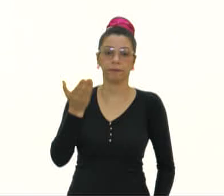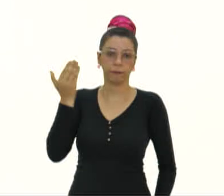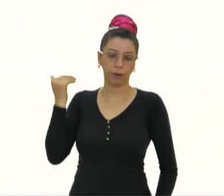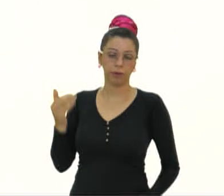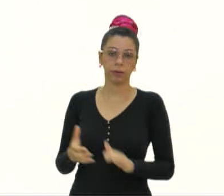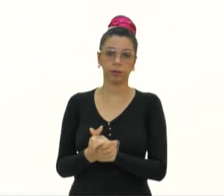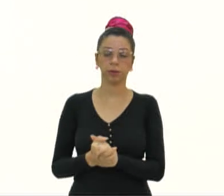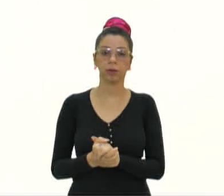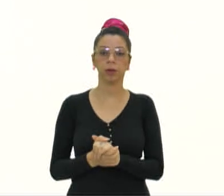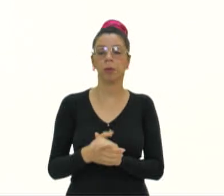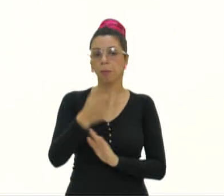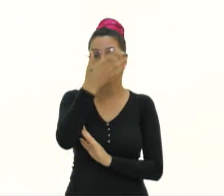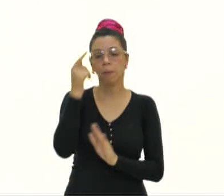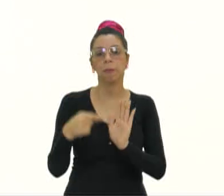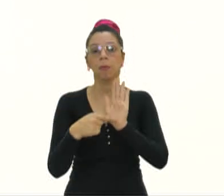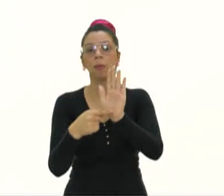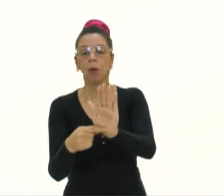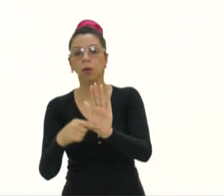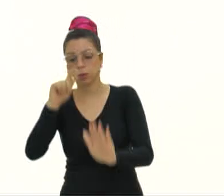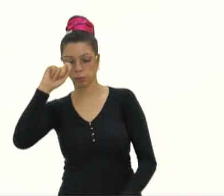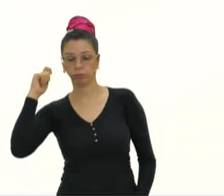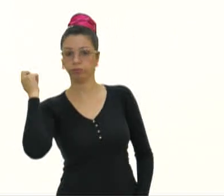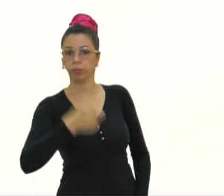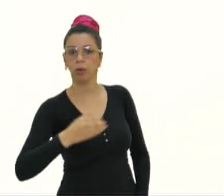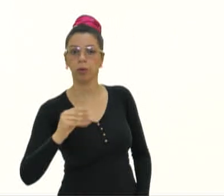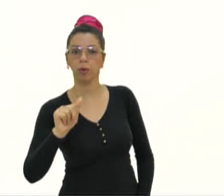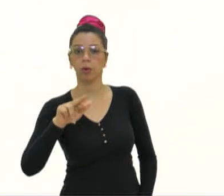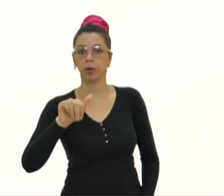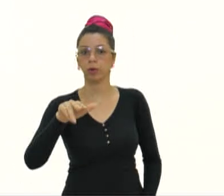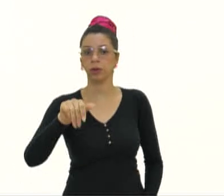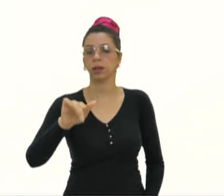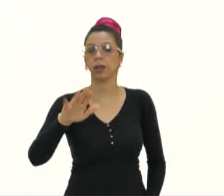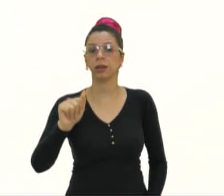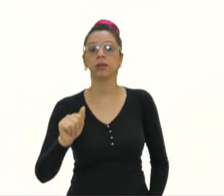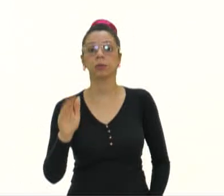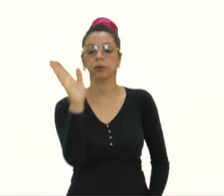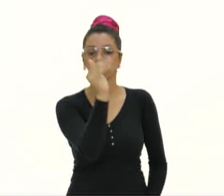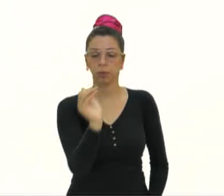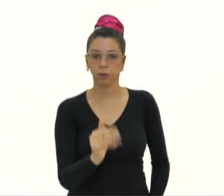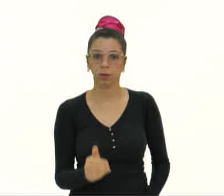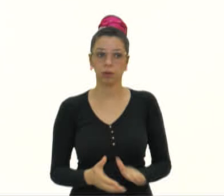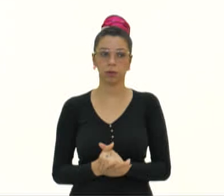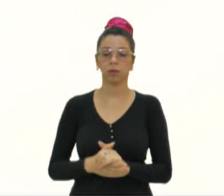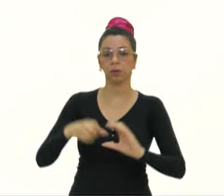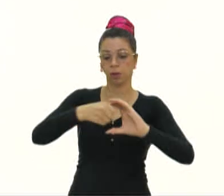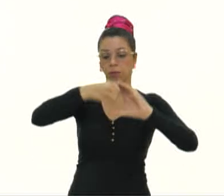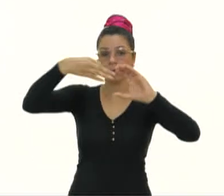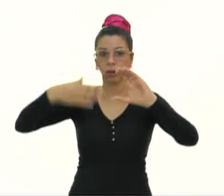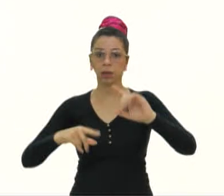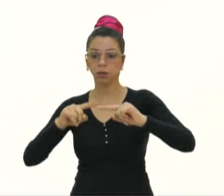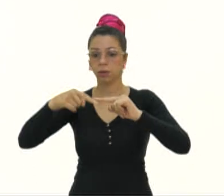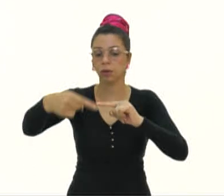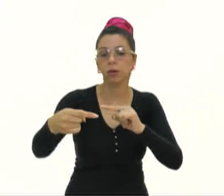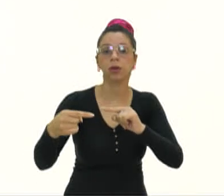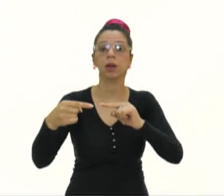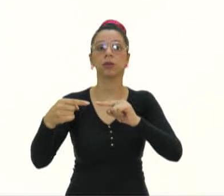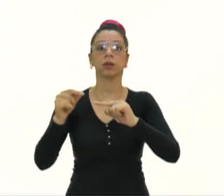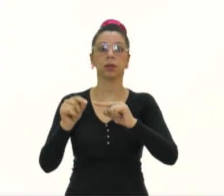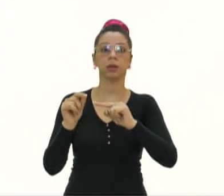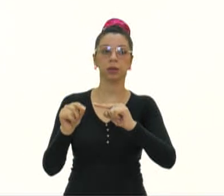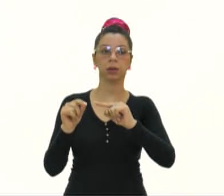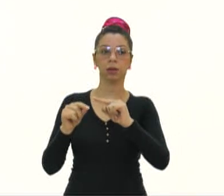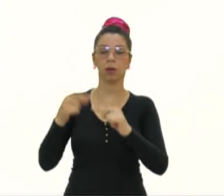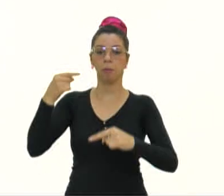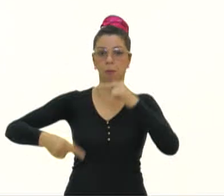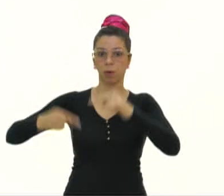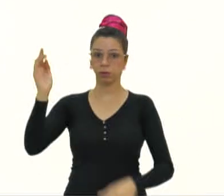sobre o coronelismo no Brasil. C, caracteriza a política brasileira pós-64. Ou D,